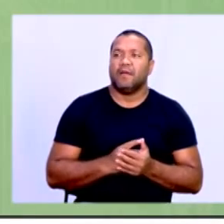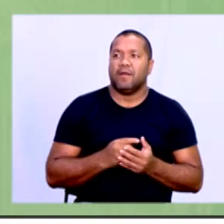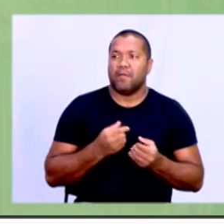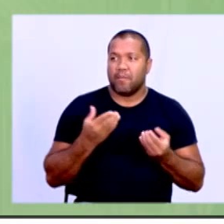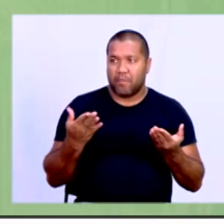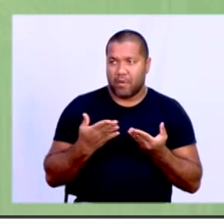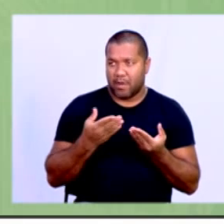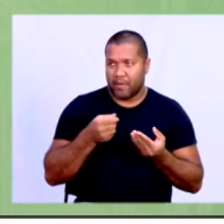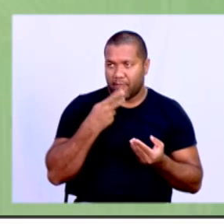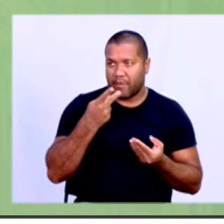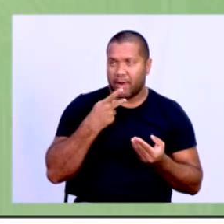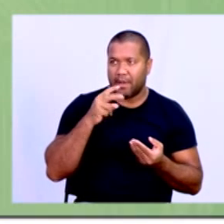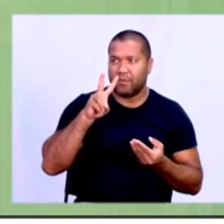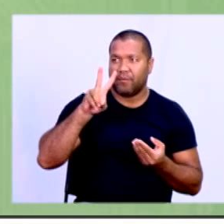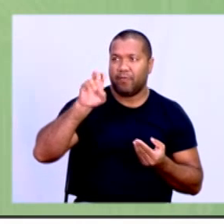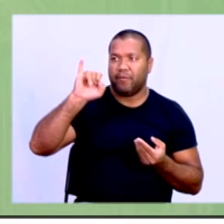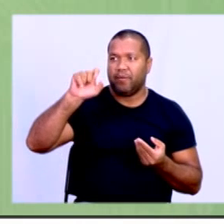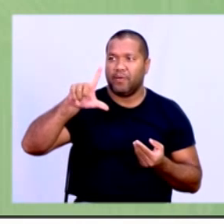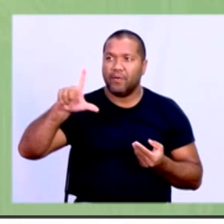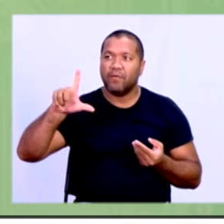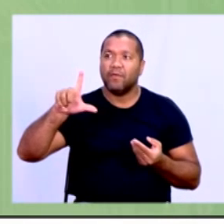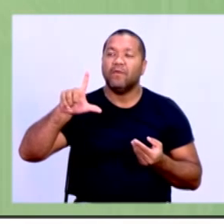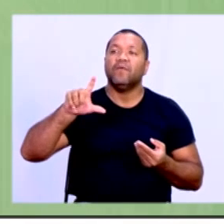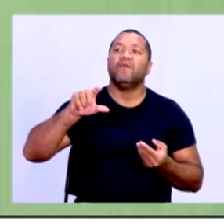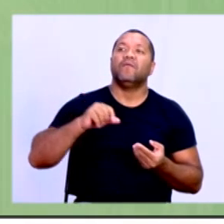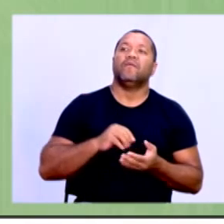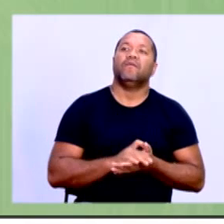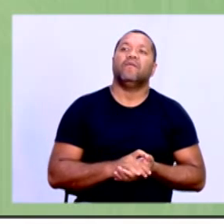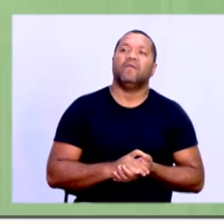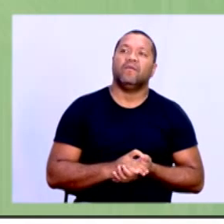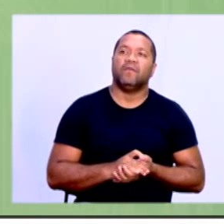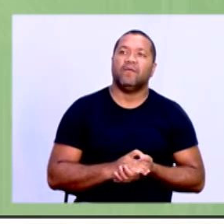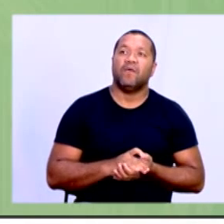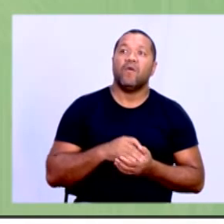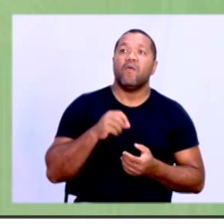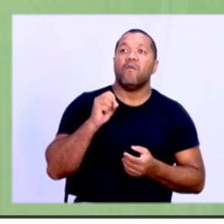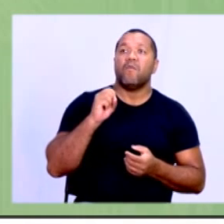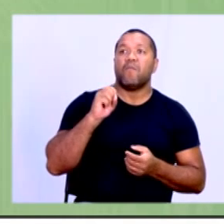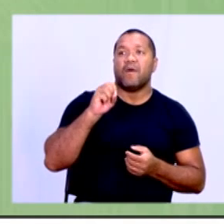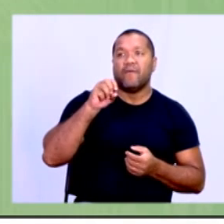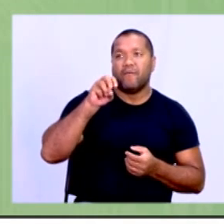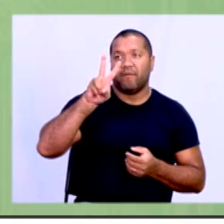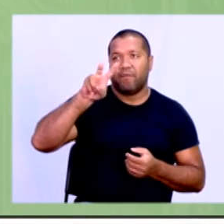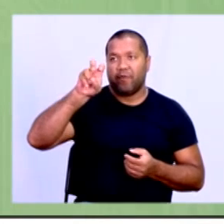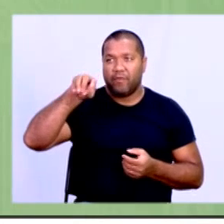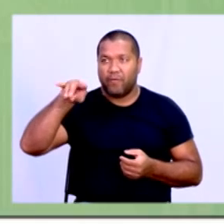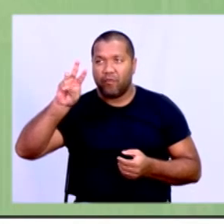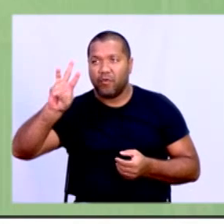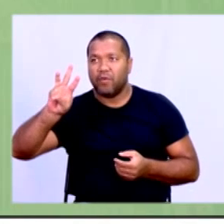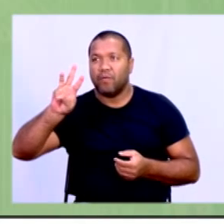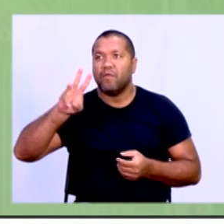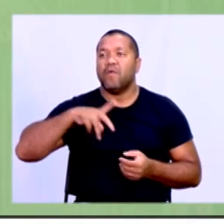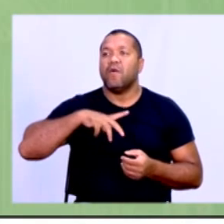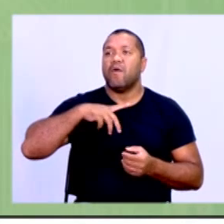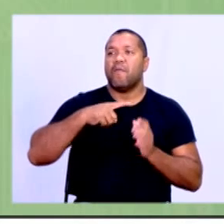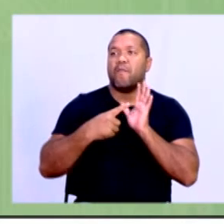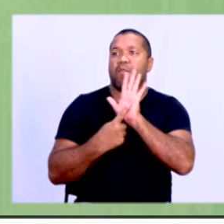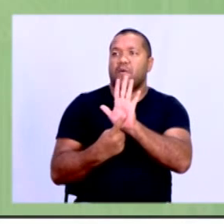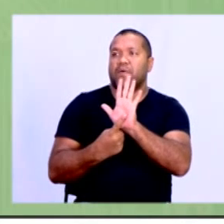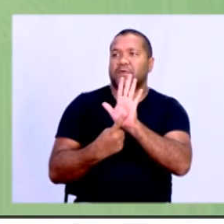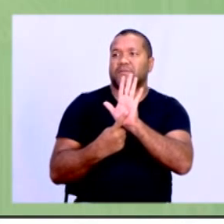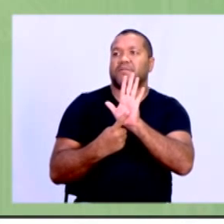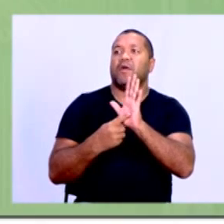Bom, agora eu vou falar do view, da visão, né? Uma visão, view, exibe uma representação dos